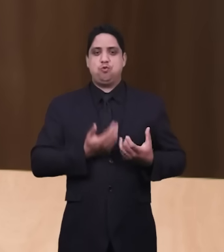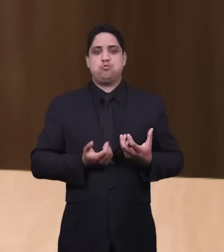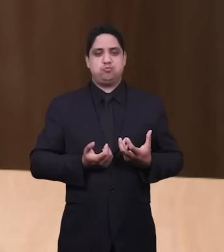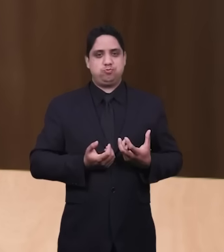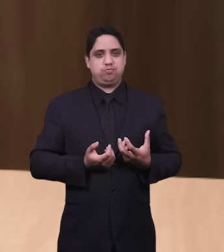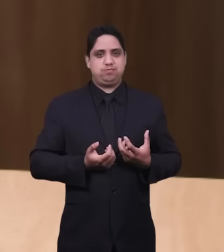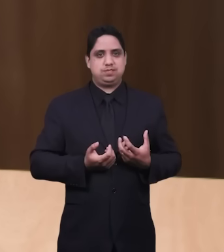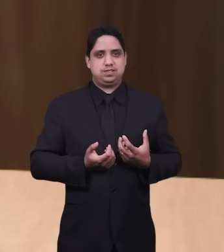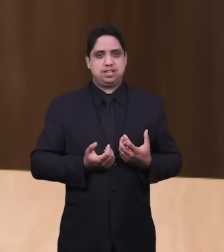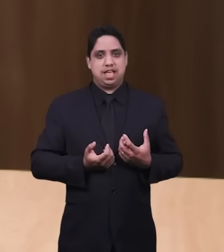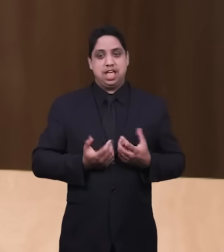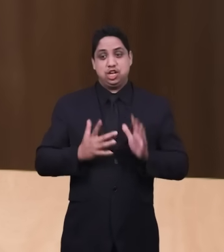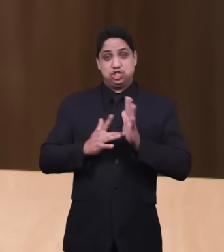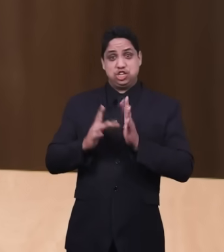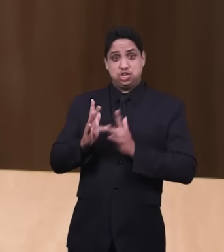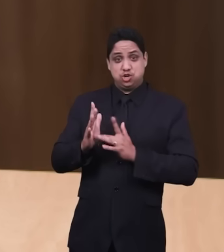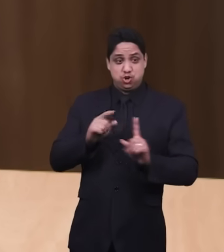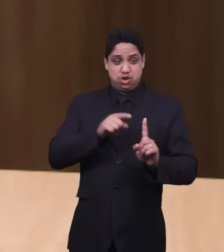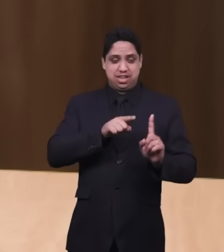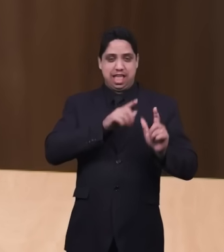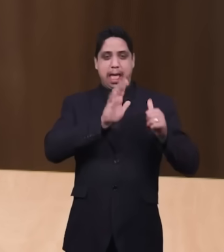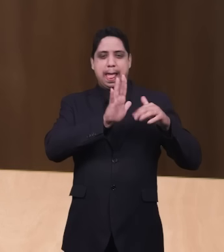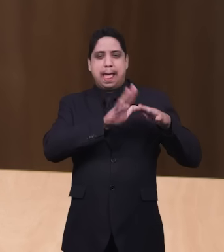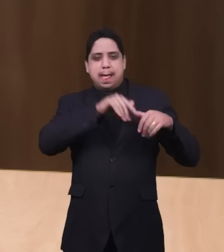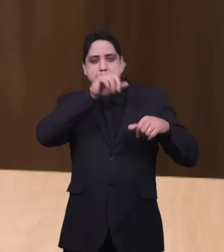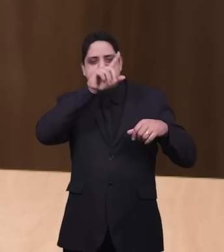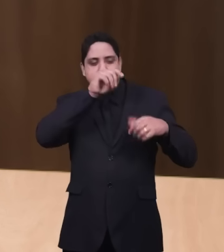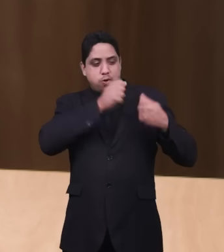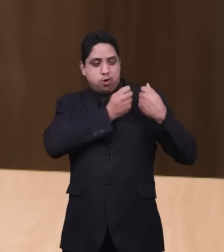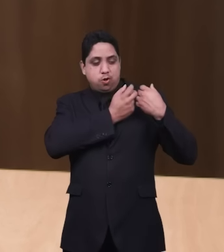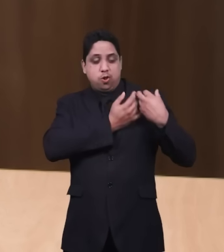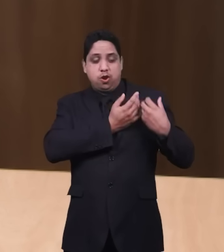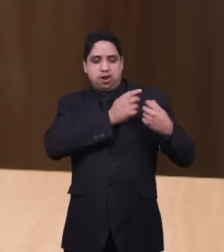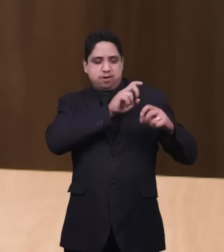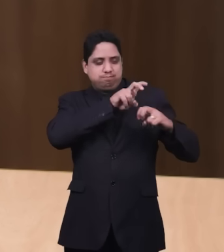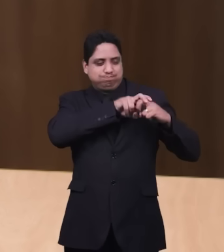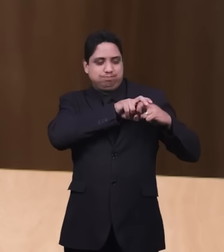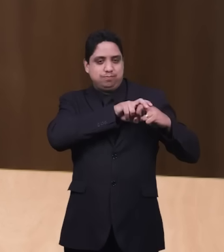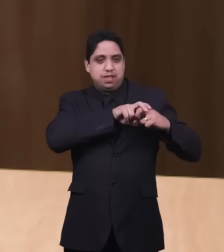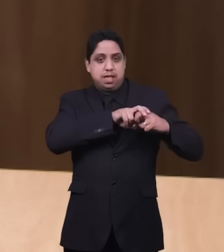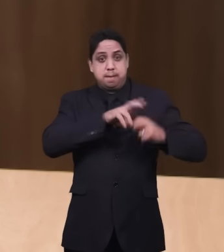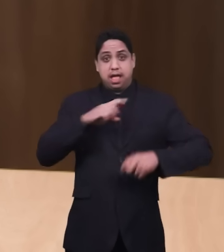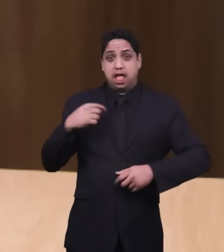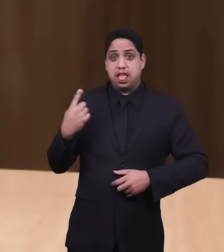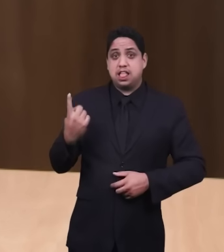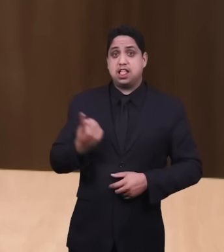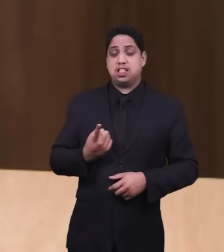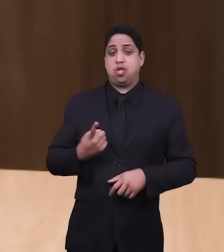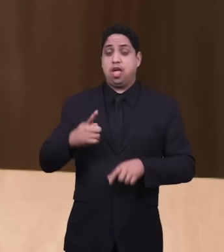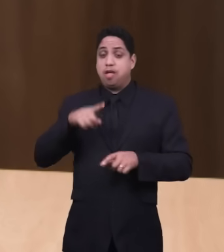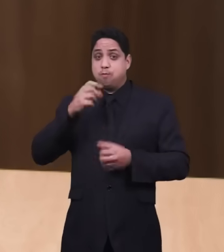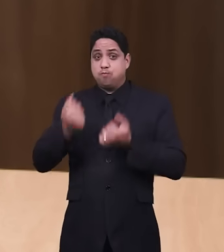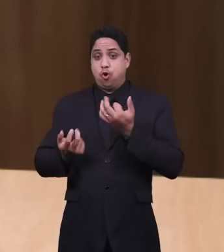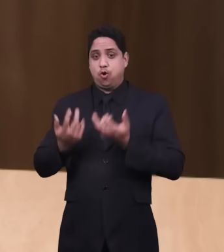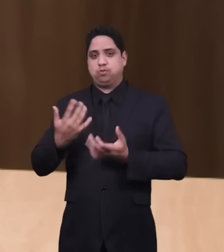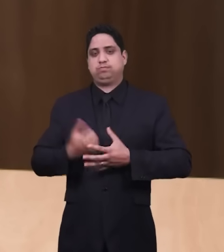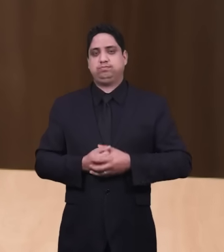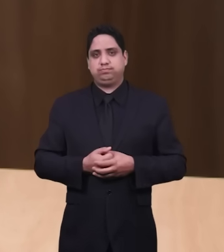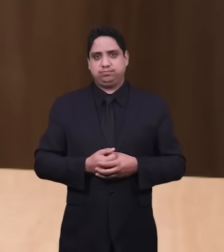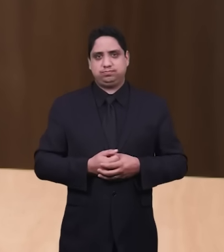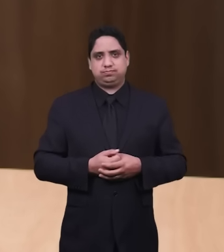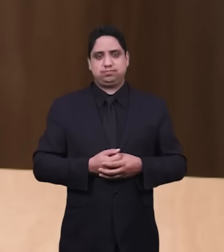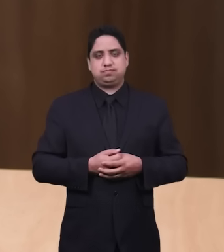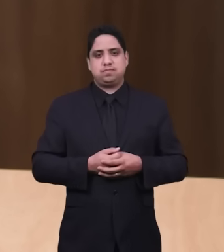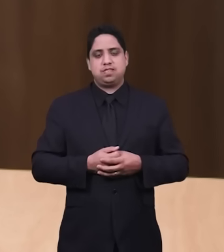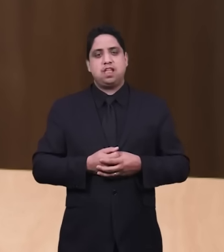Né? Sobre nós é fogo. Então, João diz assim, eu careço de ser batizado com o seu batismo. Não é